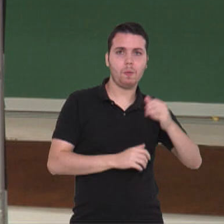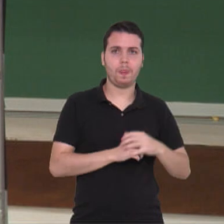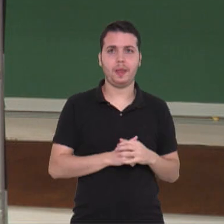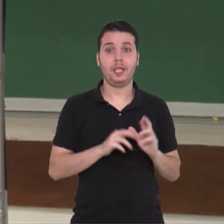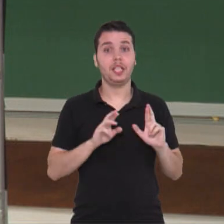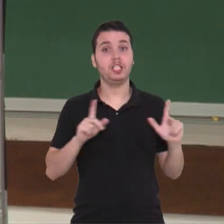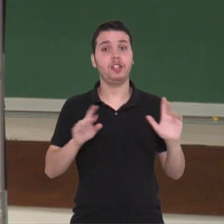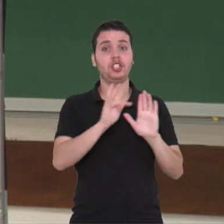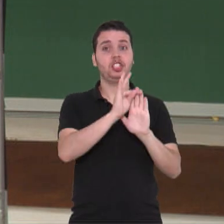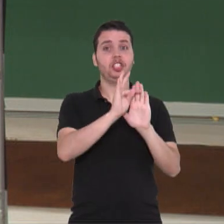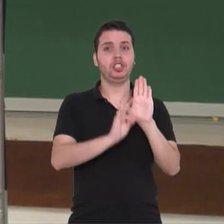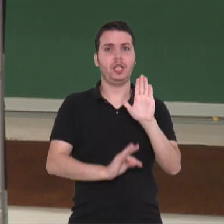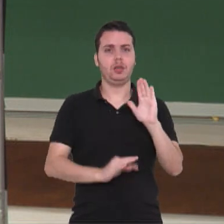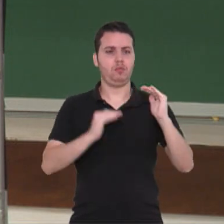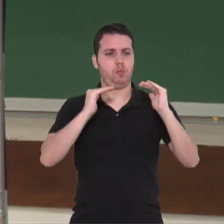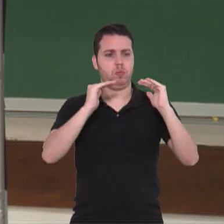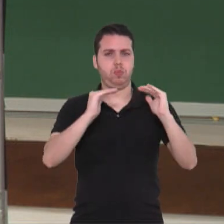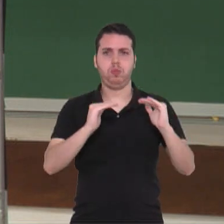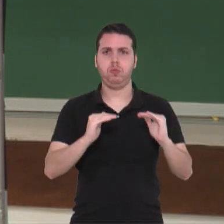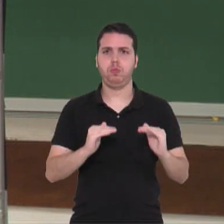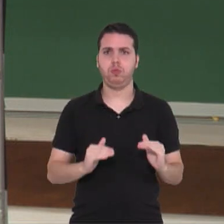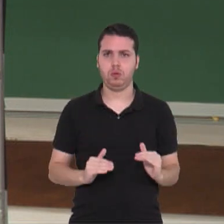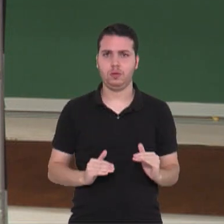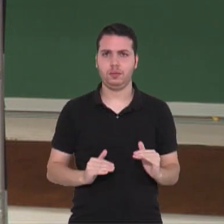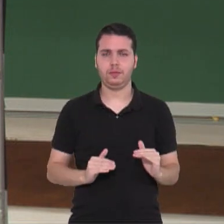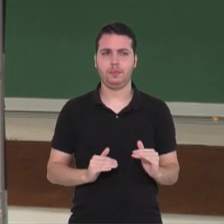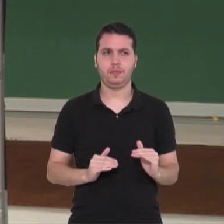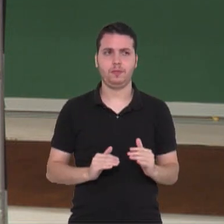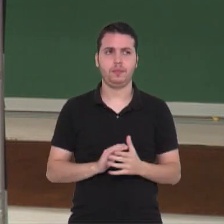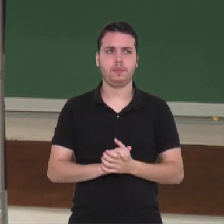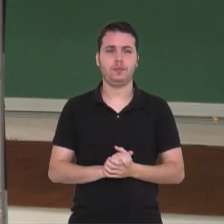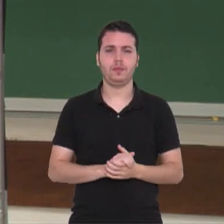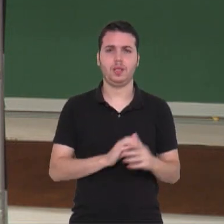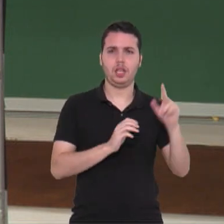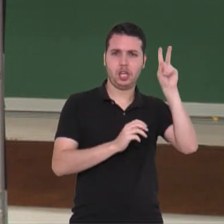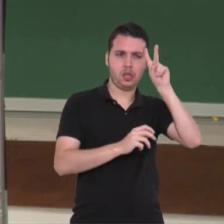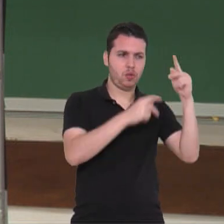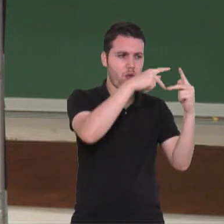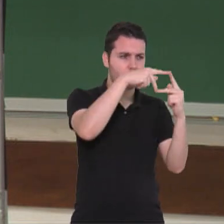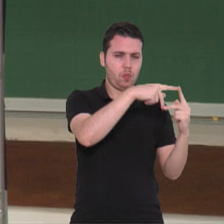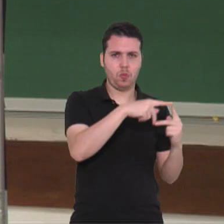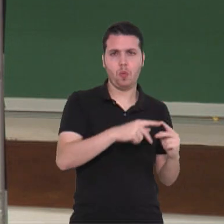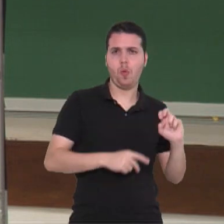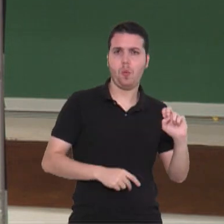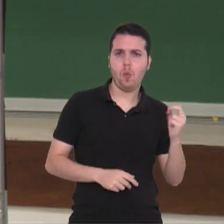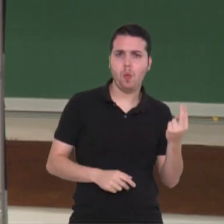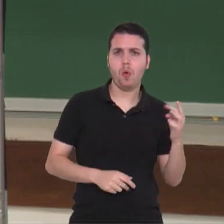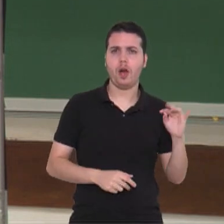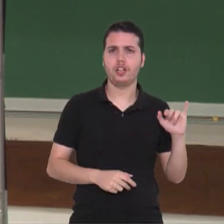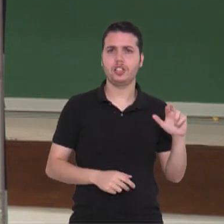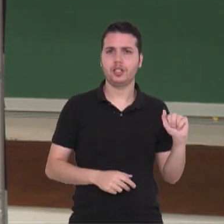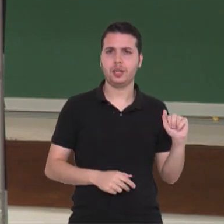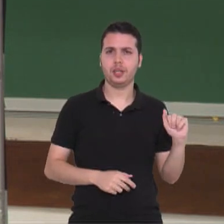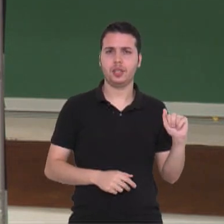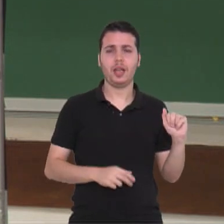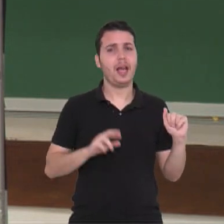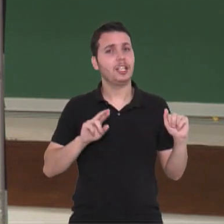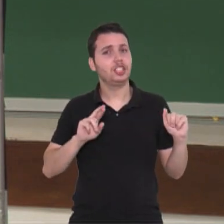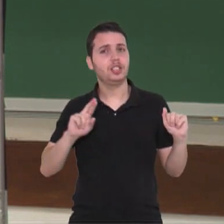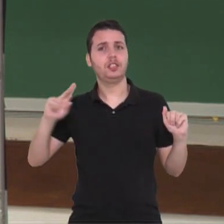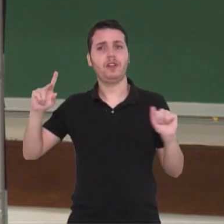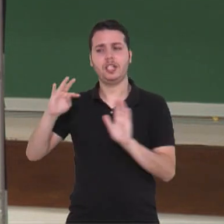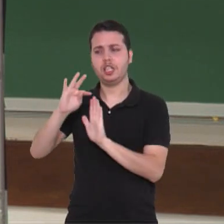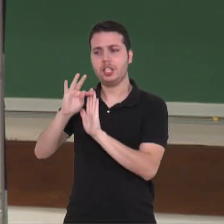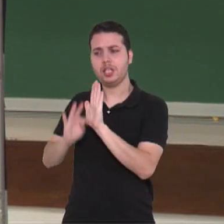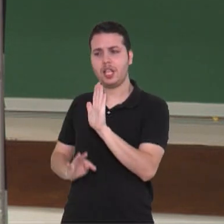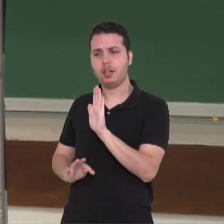em narrativa. Todos os elementos composicionais de uma história em quadrinho ou mesmo da tira, elas são diferentes do texto narrado. Eu